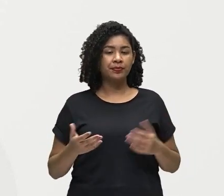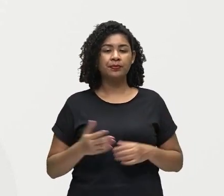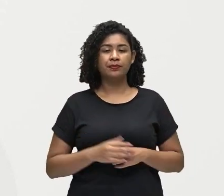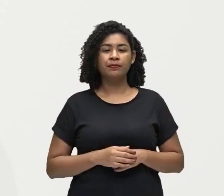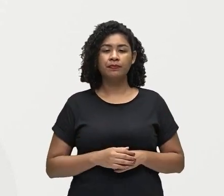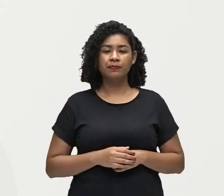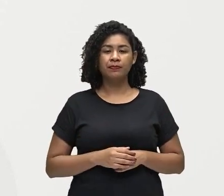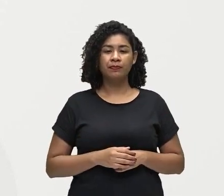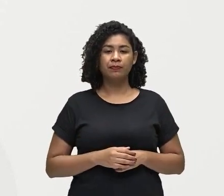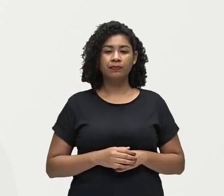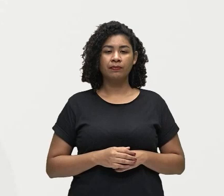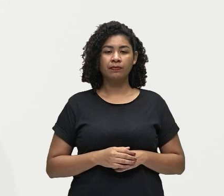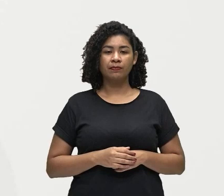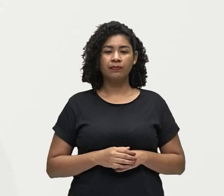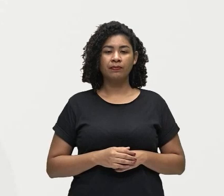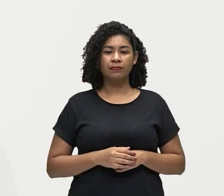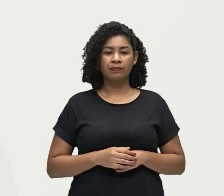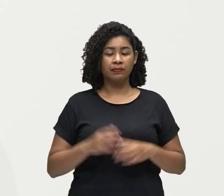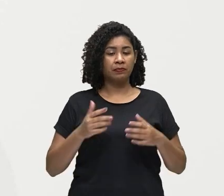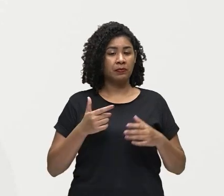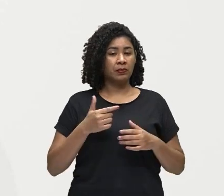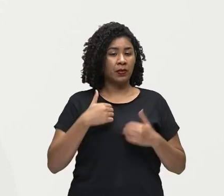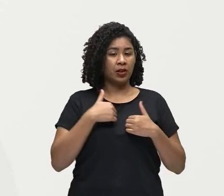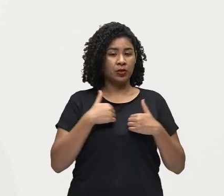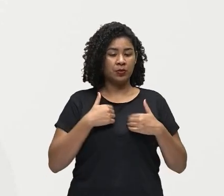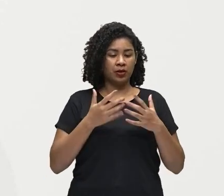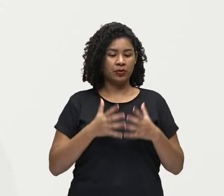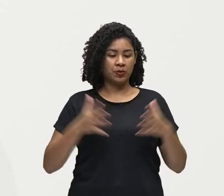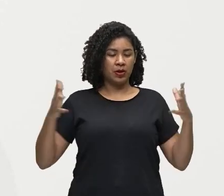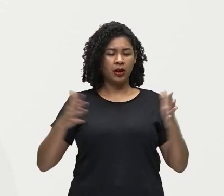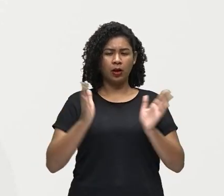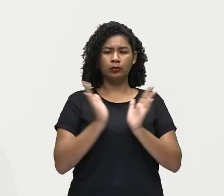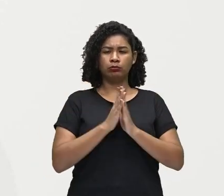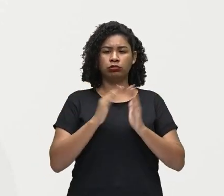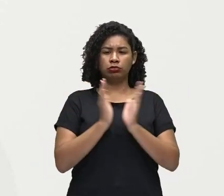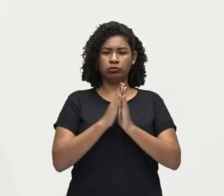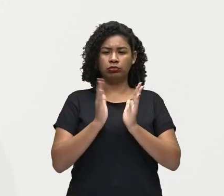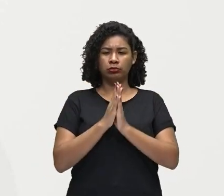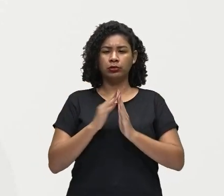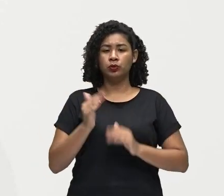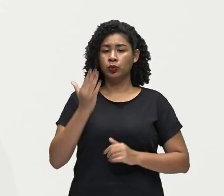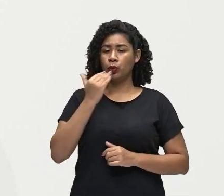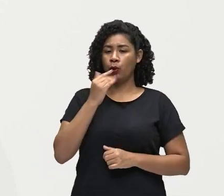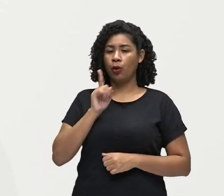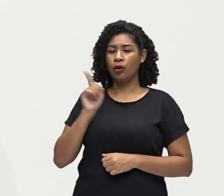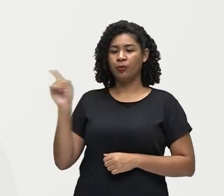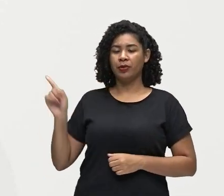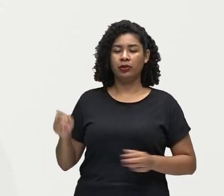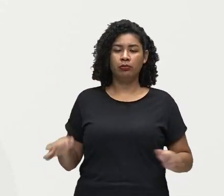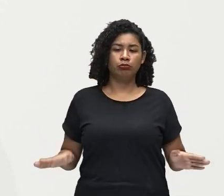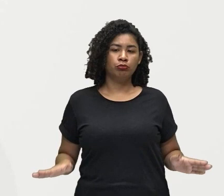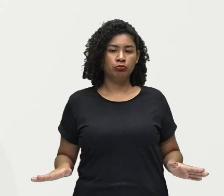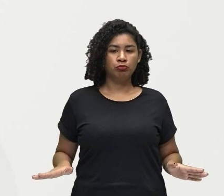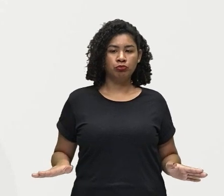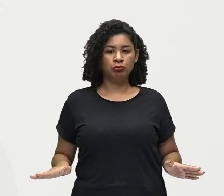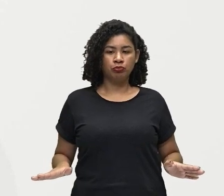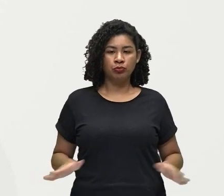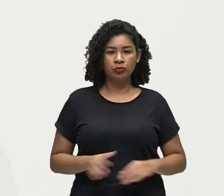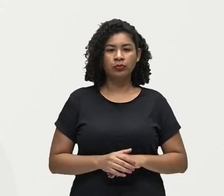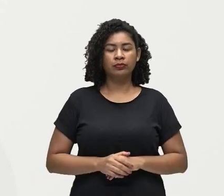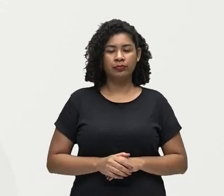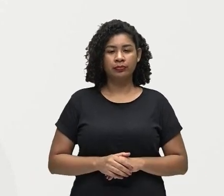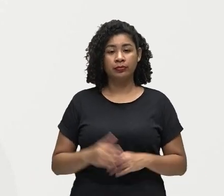uma presa de animais como a foca, né? A foca aí que é um animal carnívoro, no caso da foca